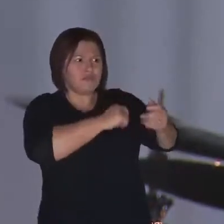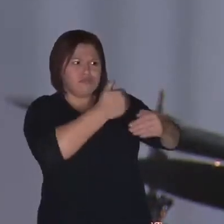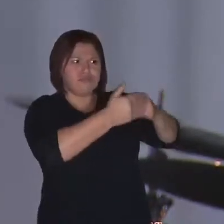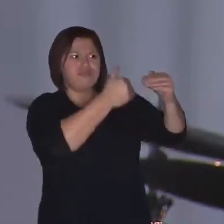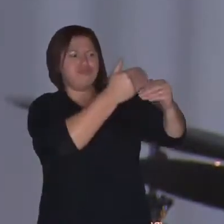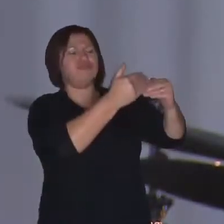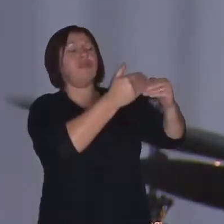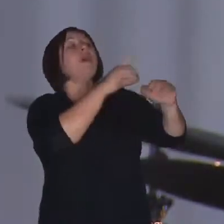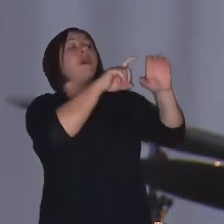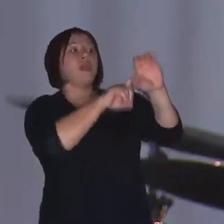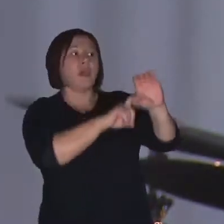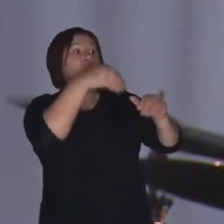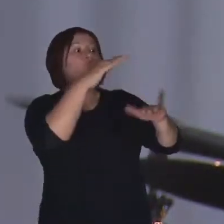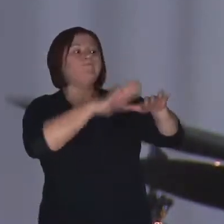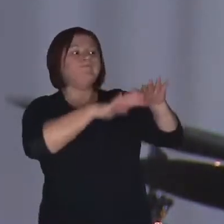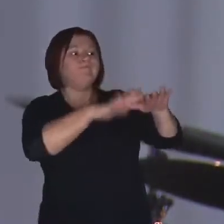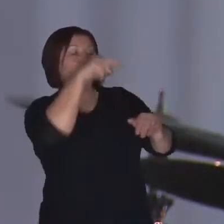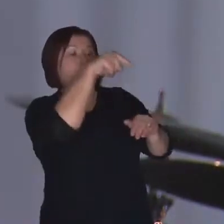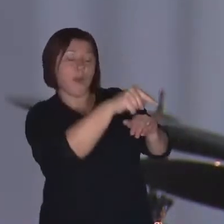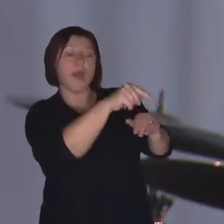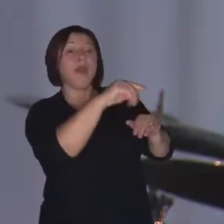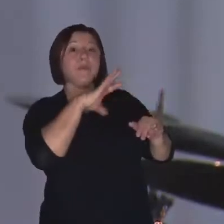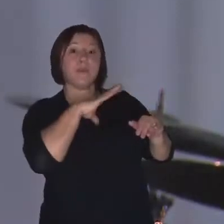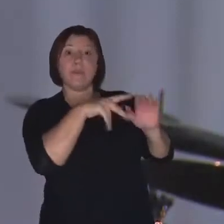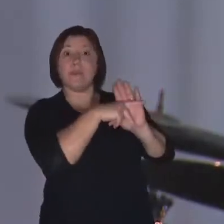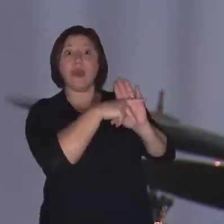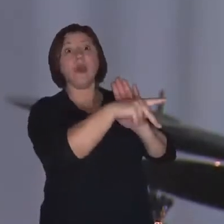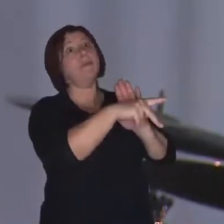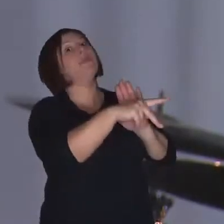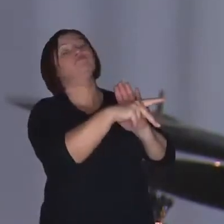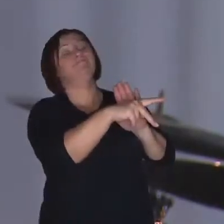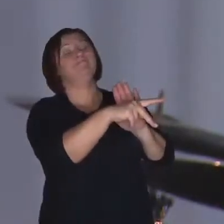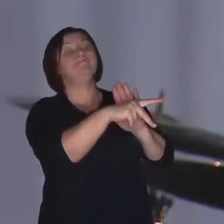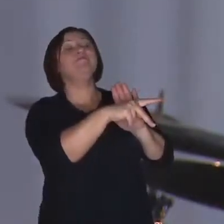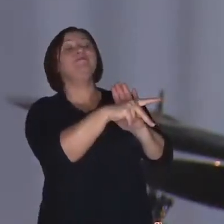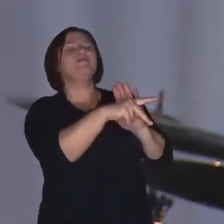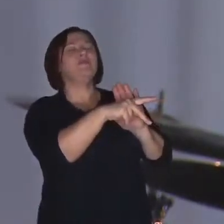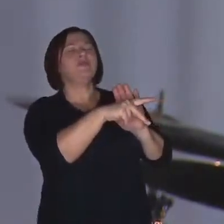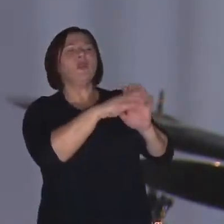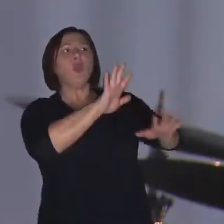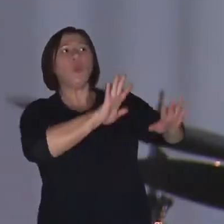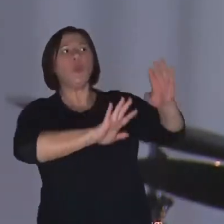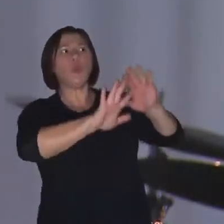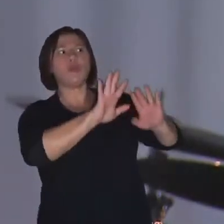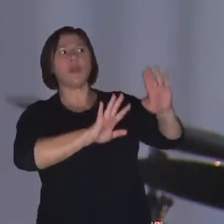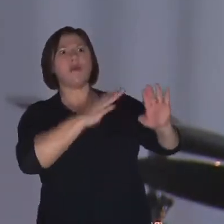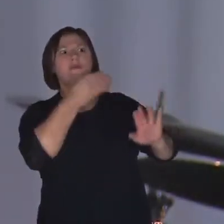Exércitos, o Deus de Israel: não deixem que os profetas e adivinhos que há no meio de vocês os